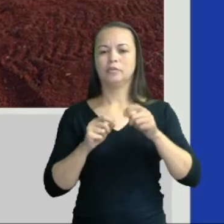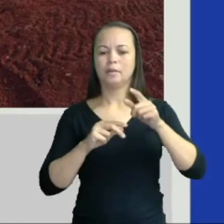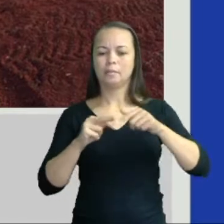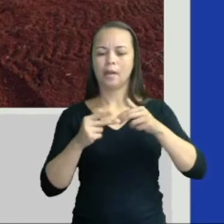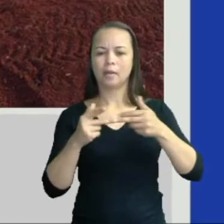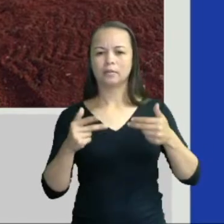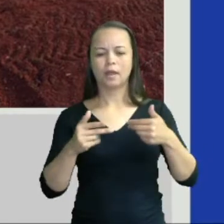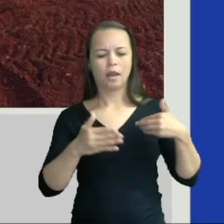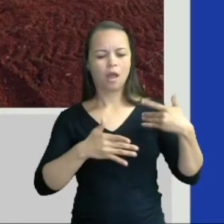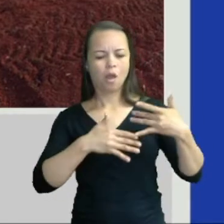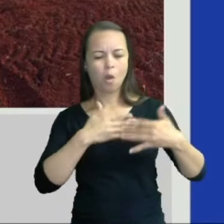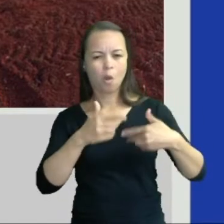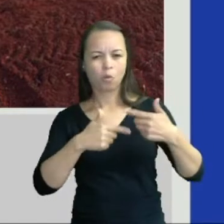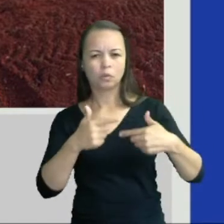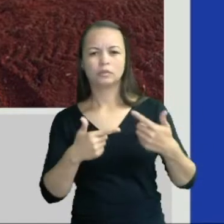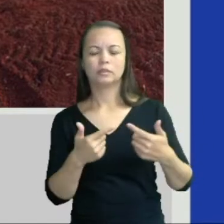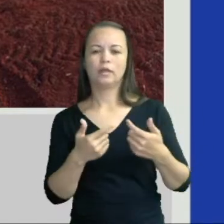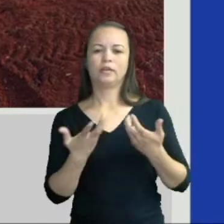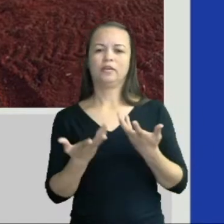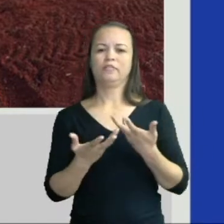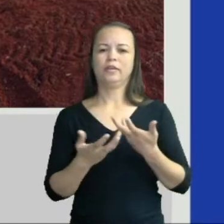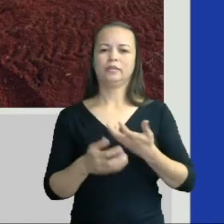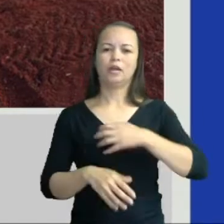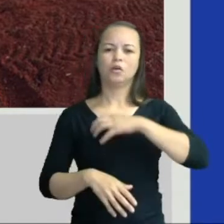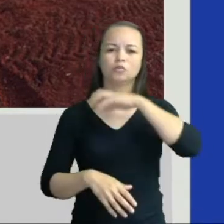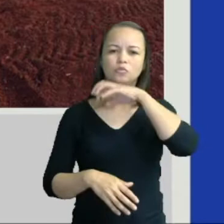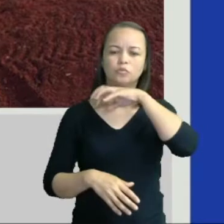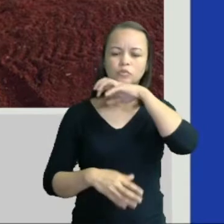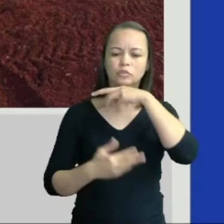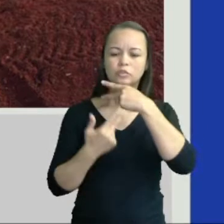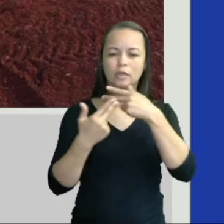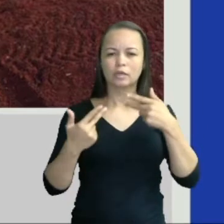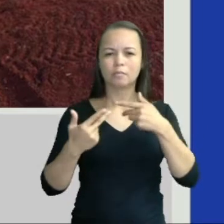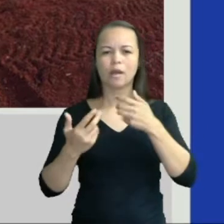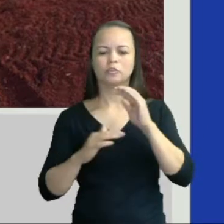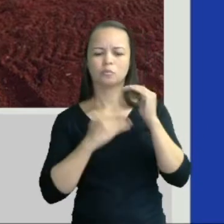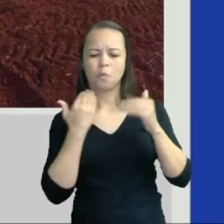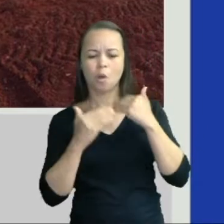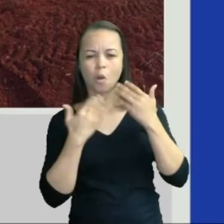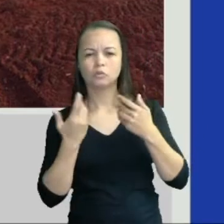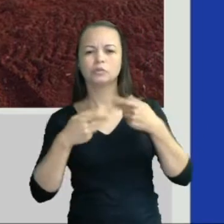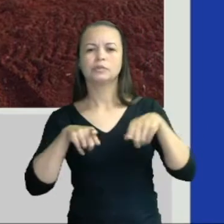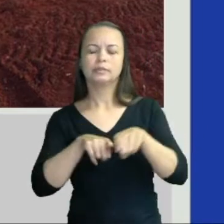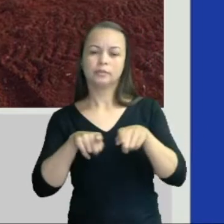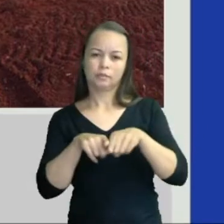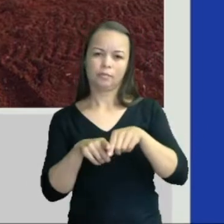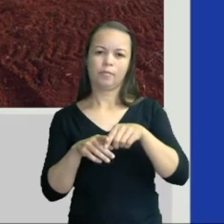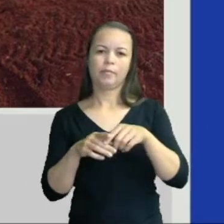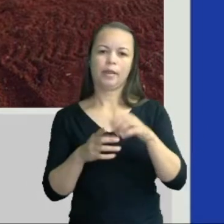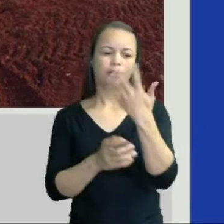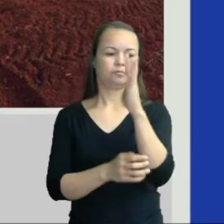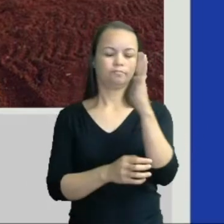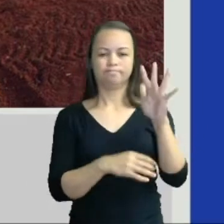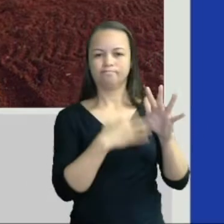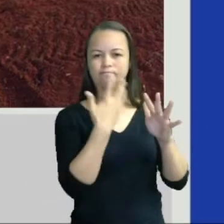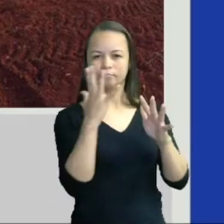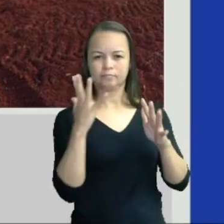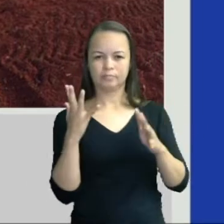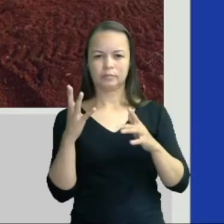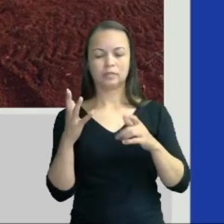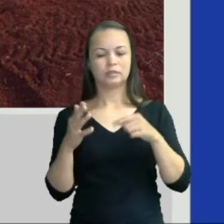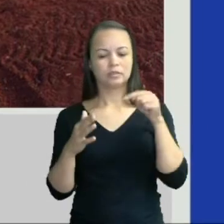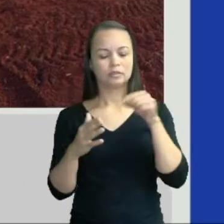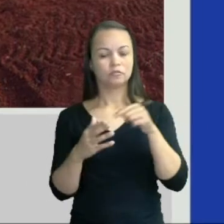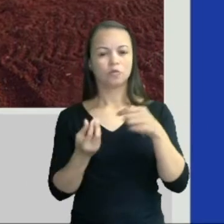orgânica, que vem da decomposição dos animais e dos vegetais. Ele serve como fonte de